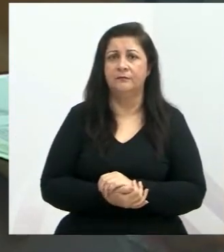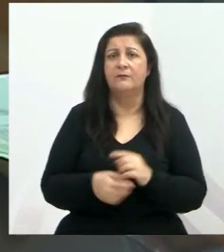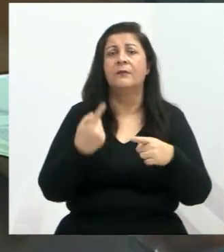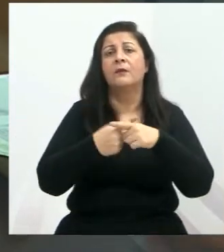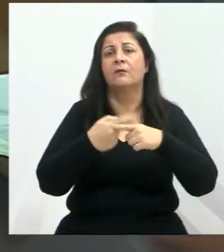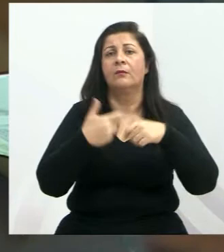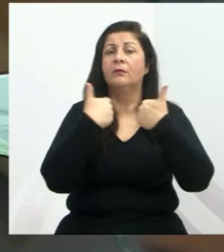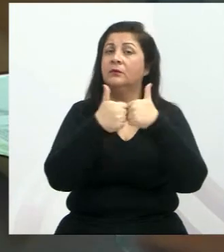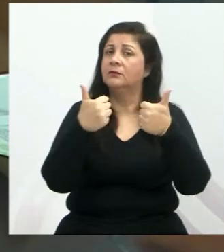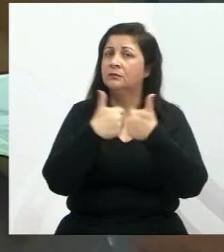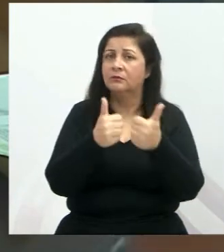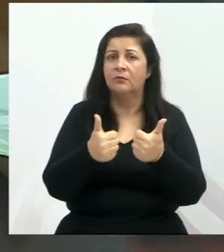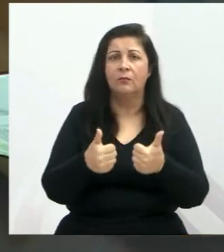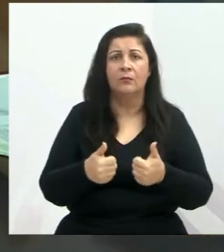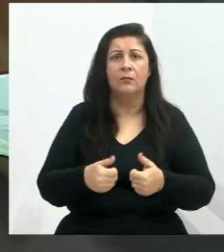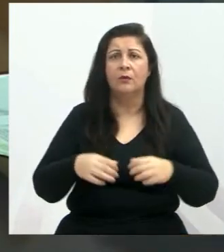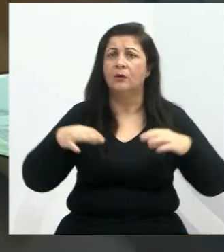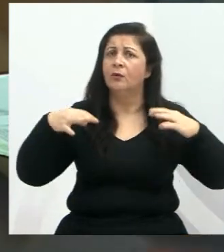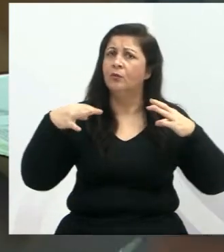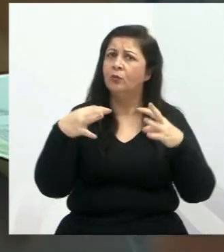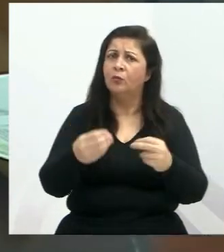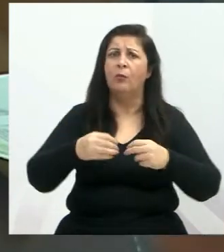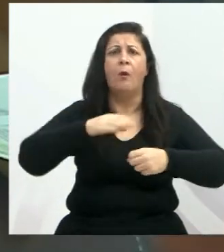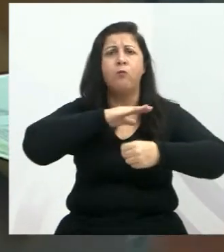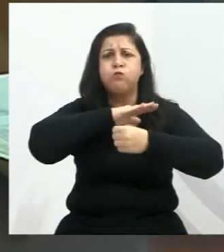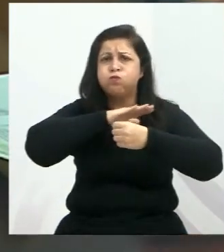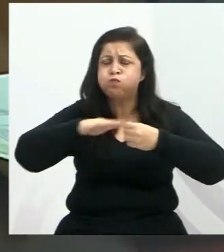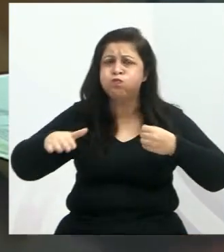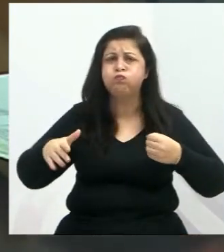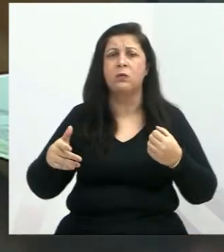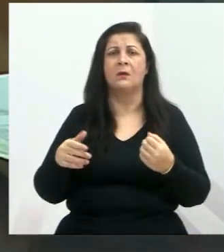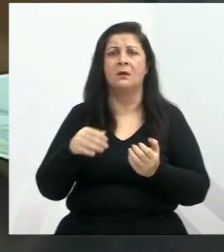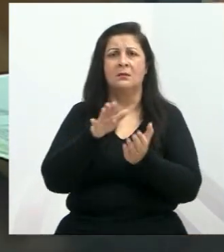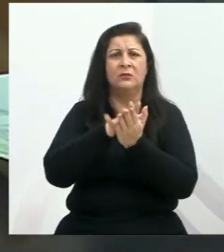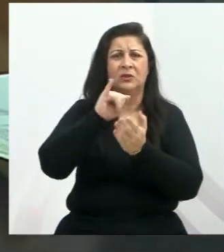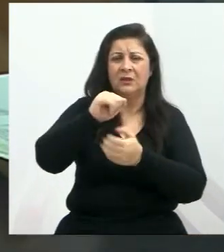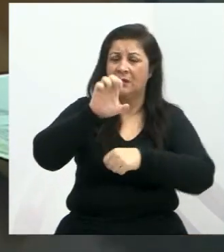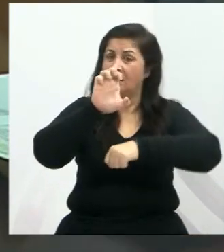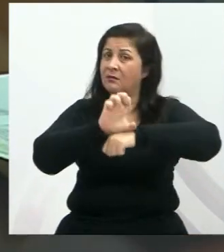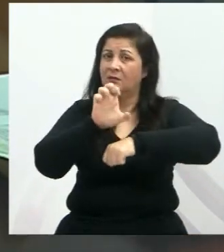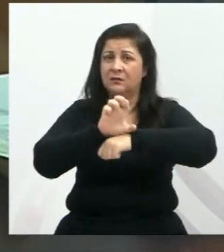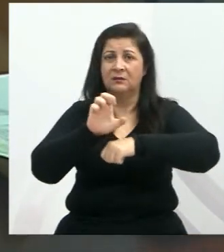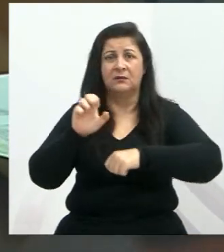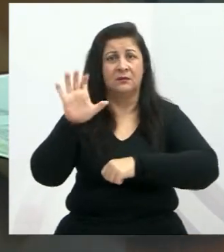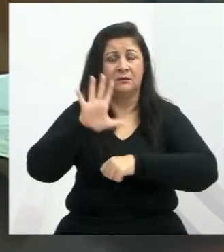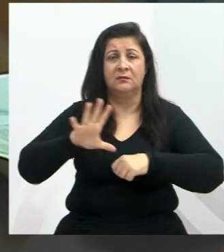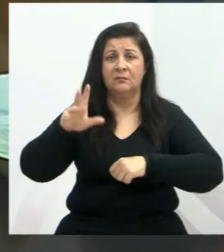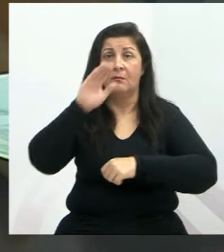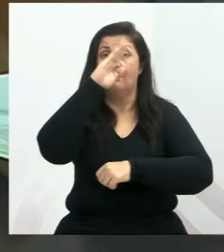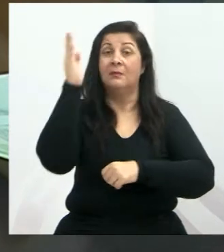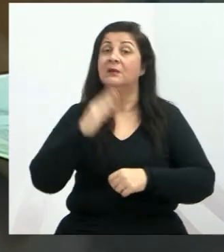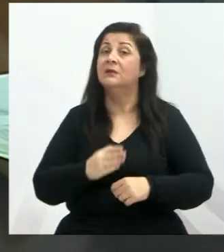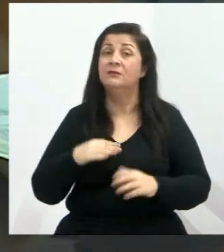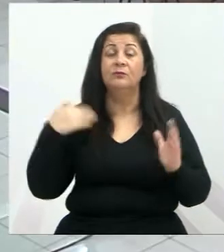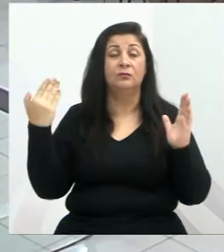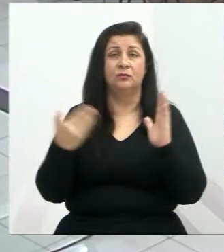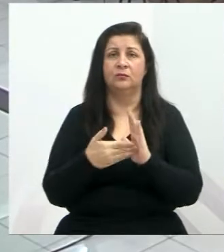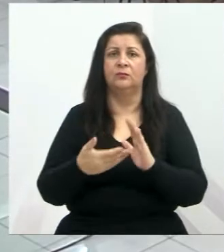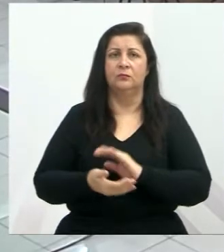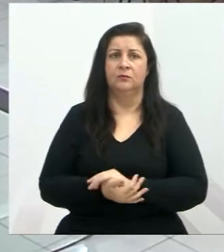público está todo aglomerado, né? É Jacareí, é o estado de São Paulo, é o Brasil.